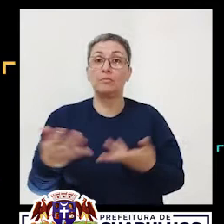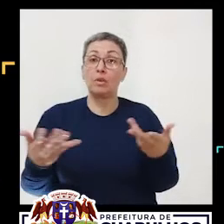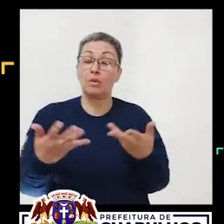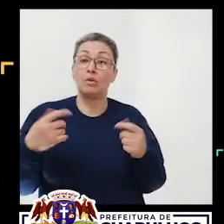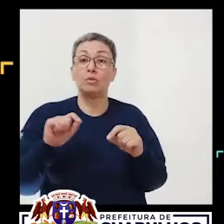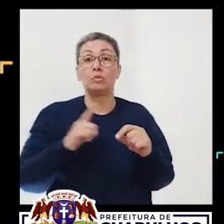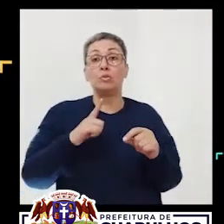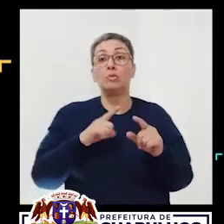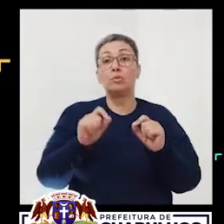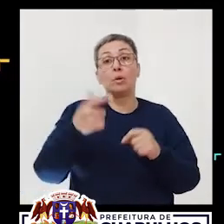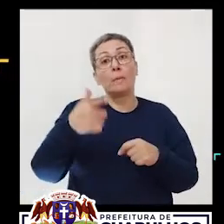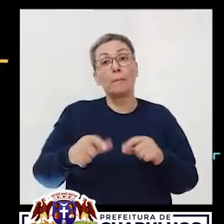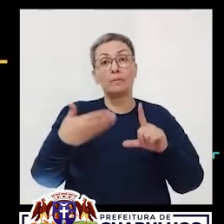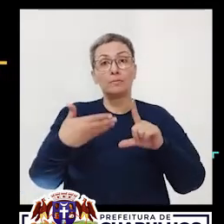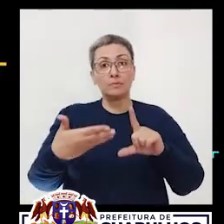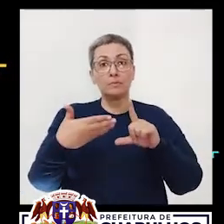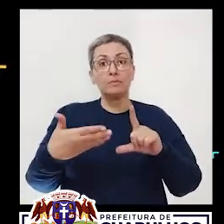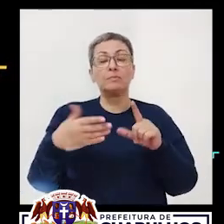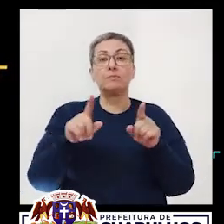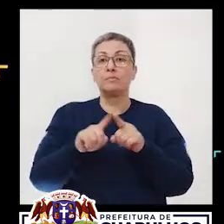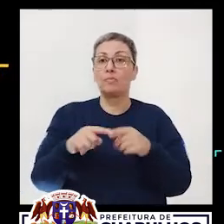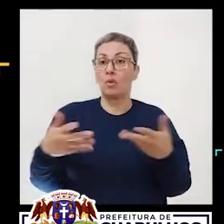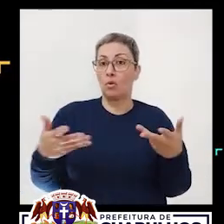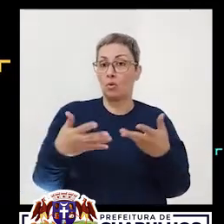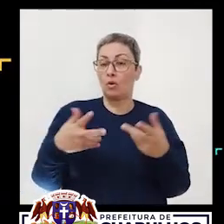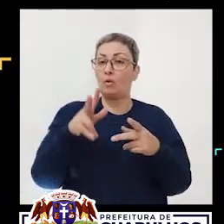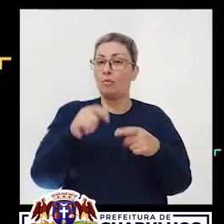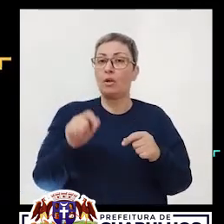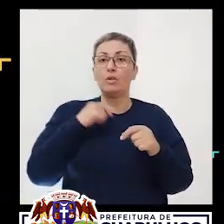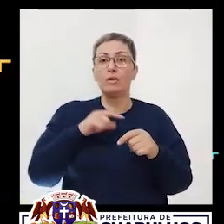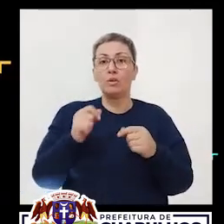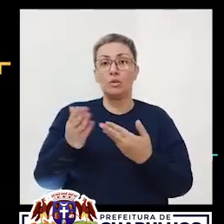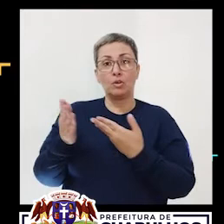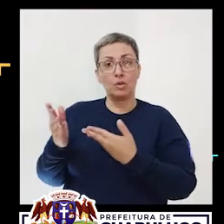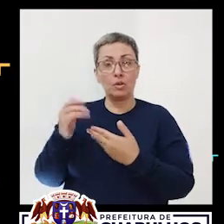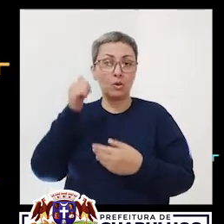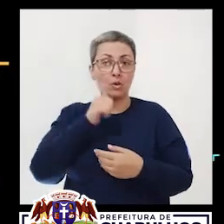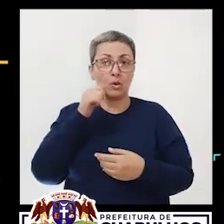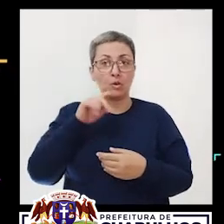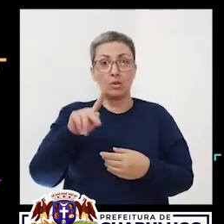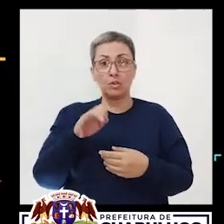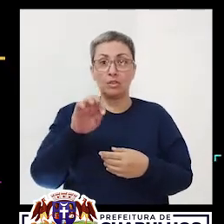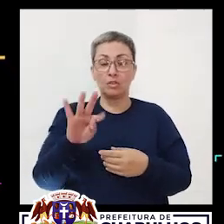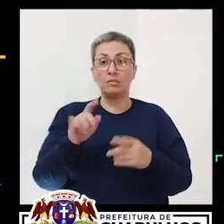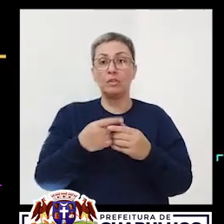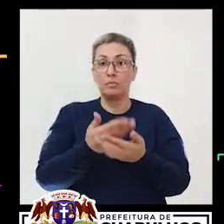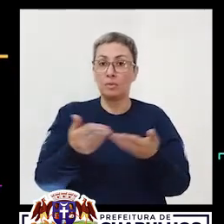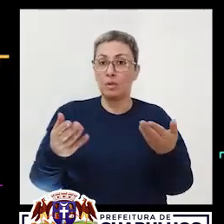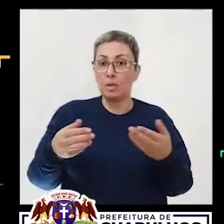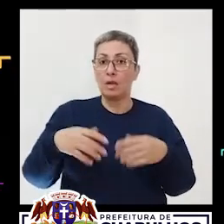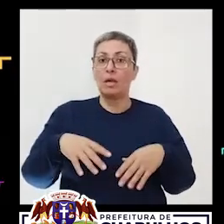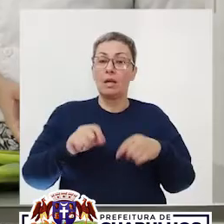Guarulhos. Bom, estamos aqui hoje para mais uma videoaula. Hoje vamos estar com a chefe em culinária para